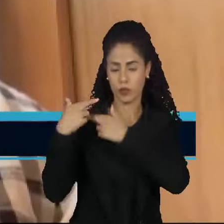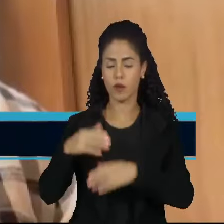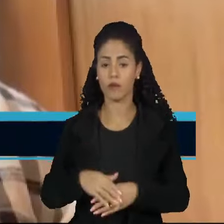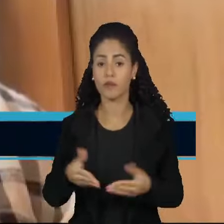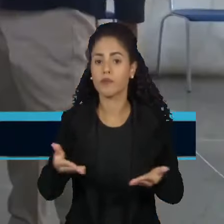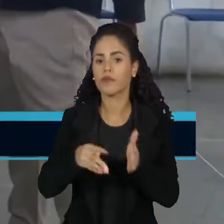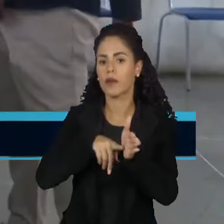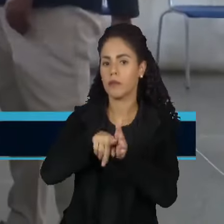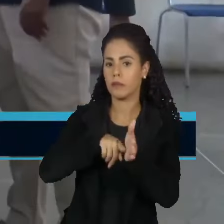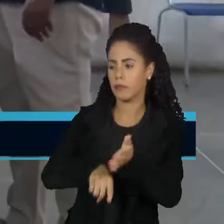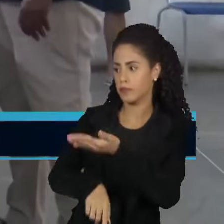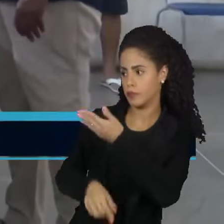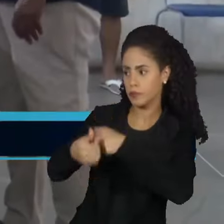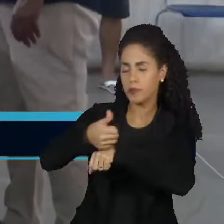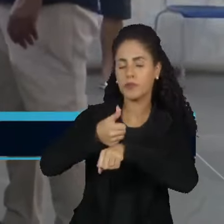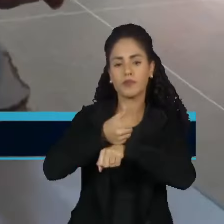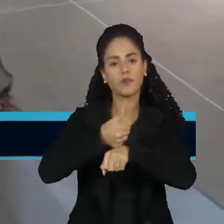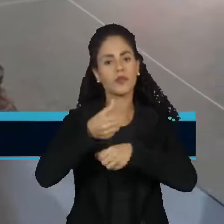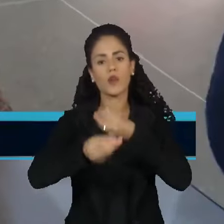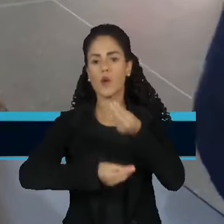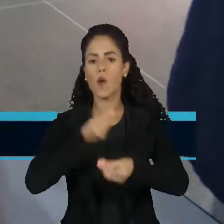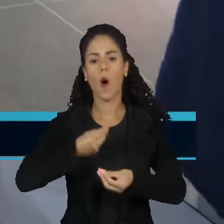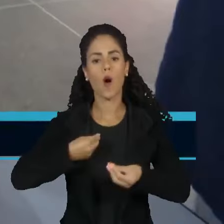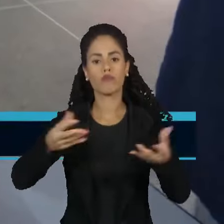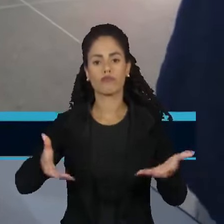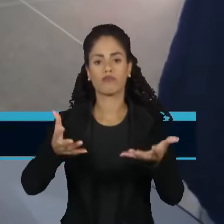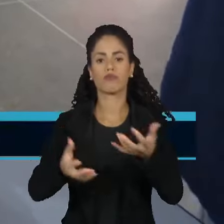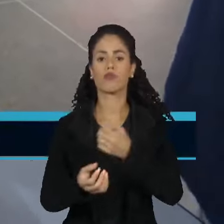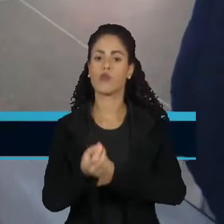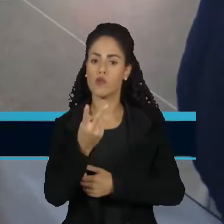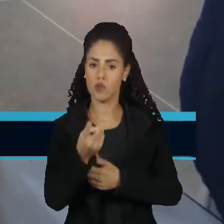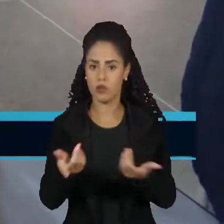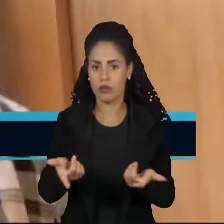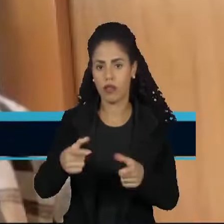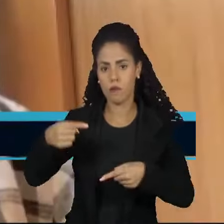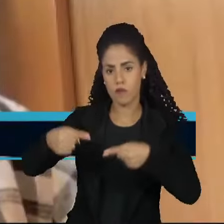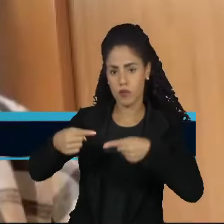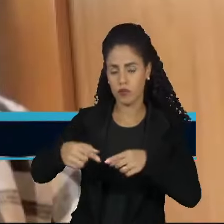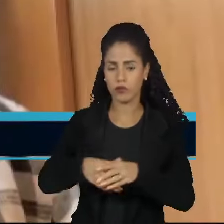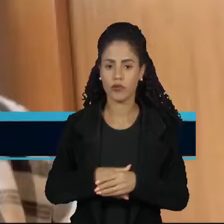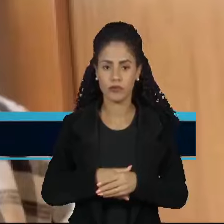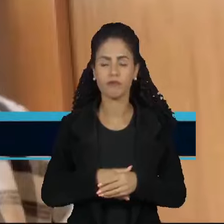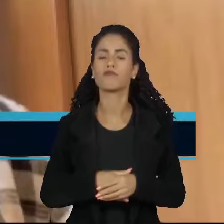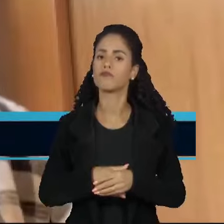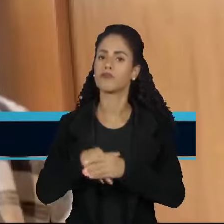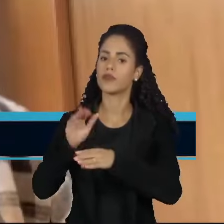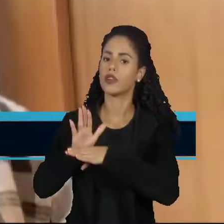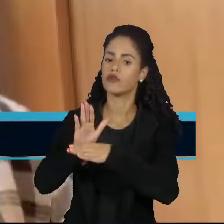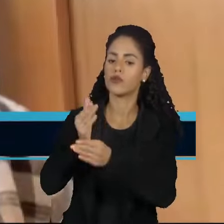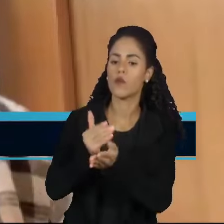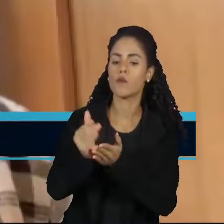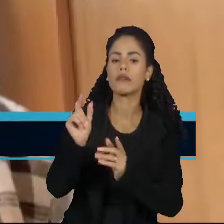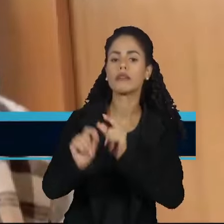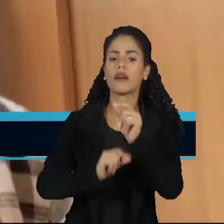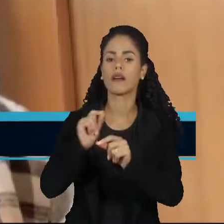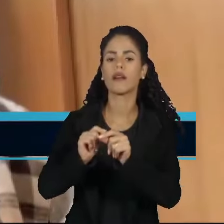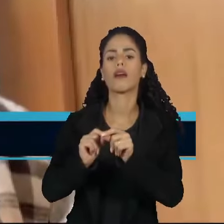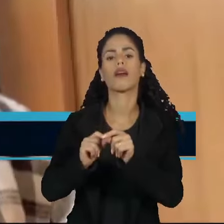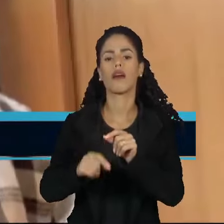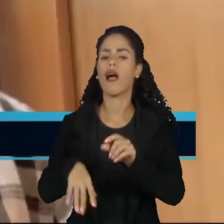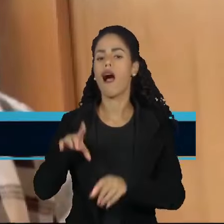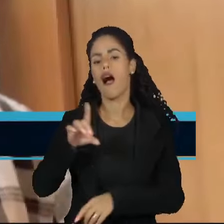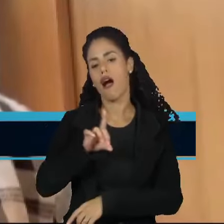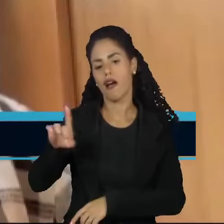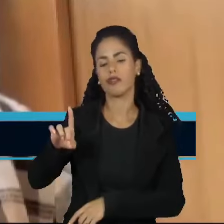Para o pesquisador, a medida deve mobilizar os dois lados do campo político. Favorece inicialmente o campo da direita, porque ele